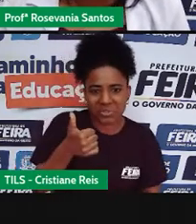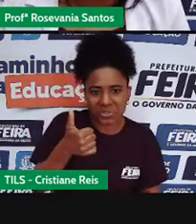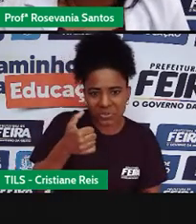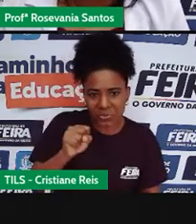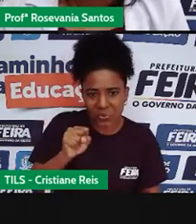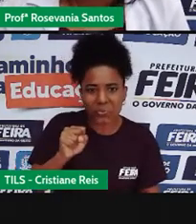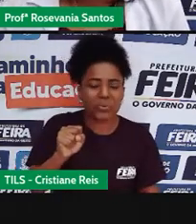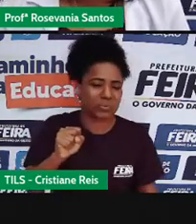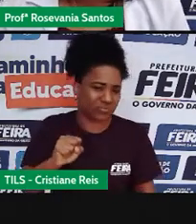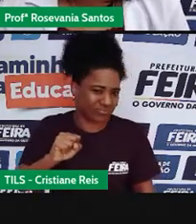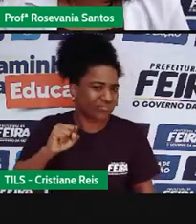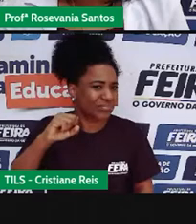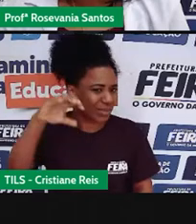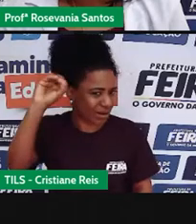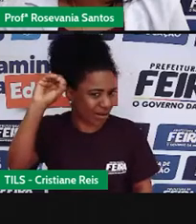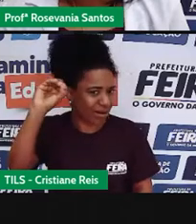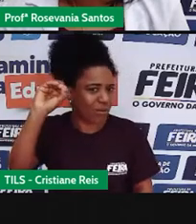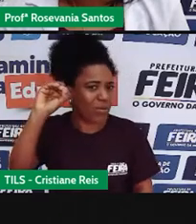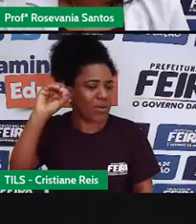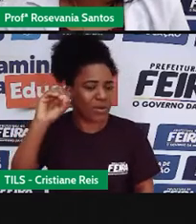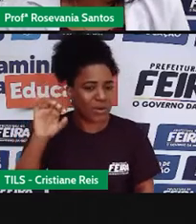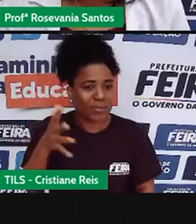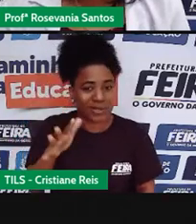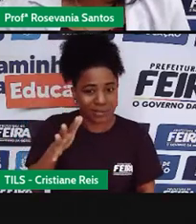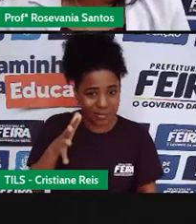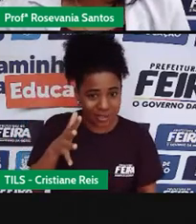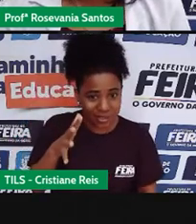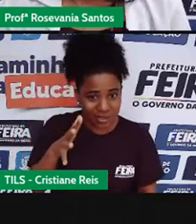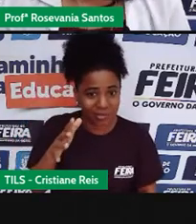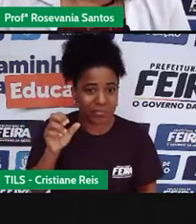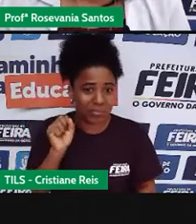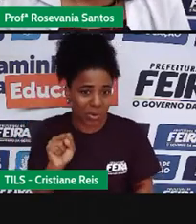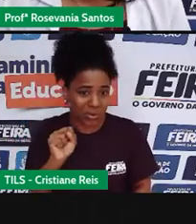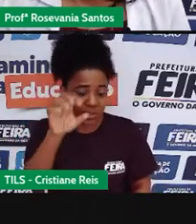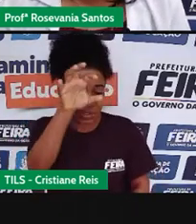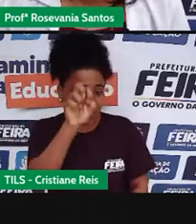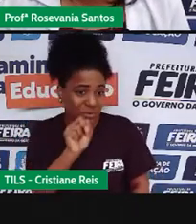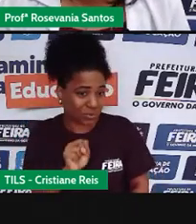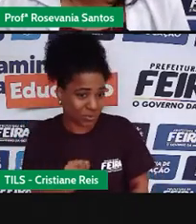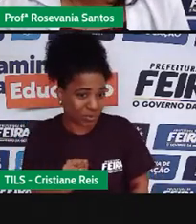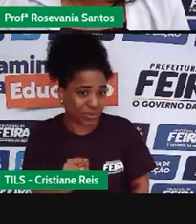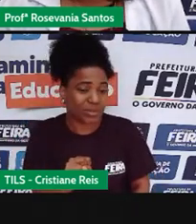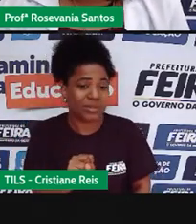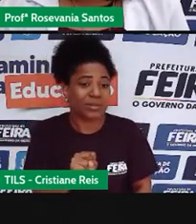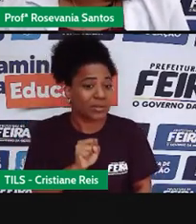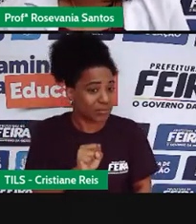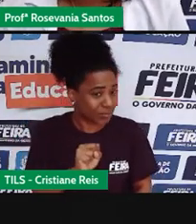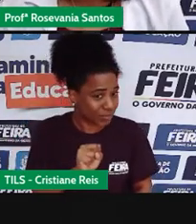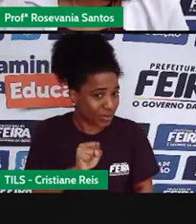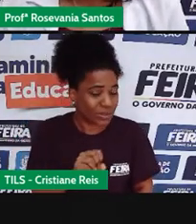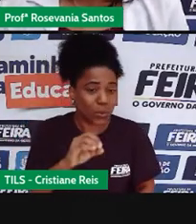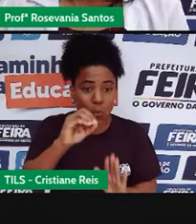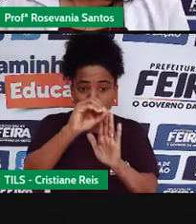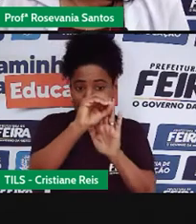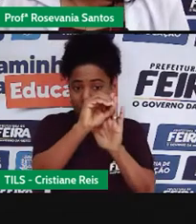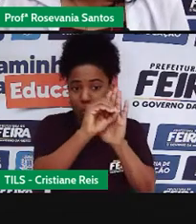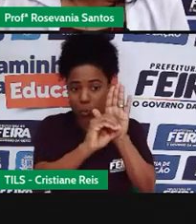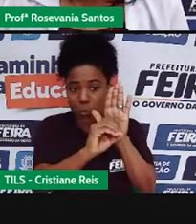que é bem menos, tem período, a depender se você estiver aqui, né, na parte sul, que você vai chegar bem perto de 0 grau,